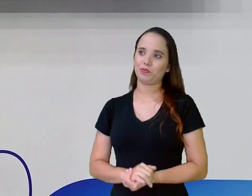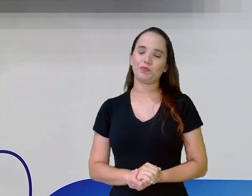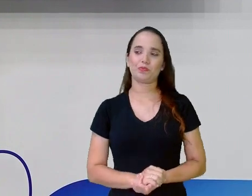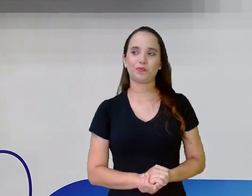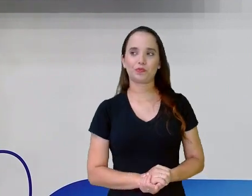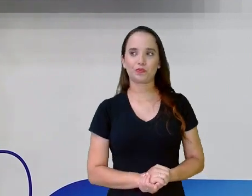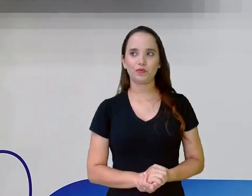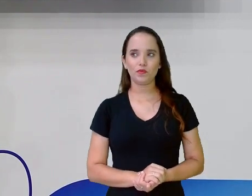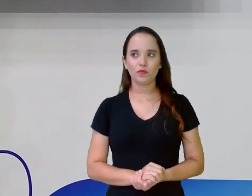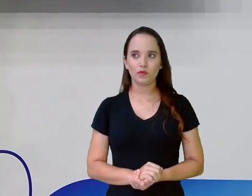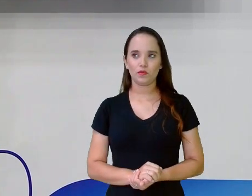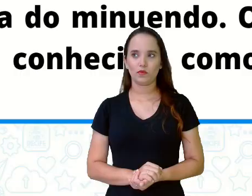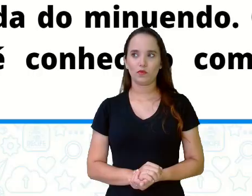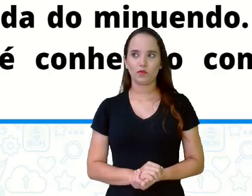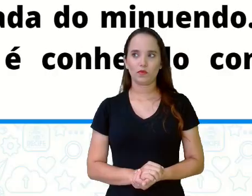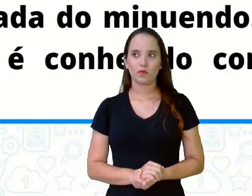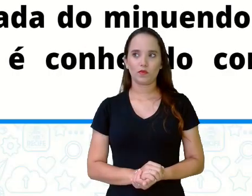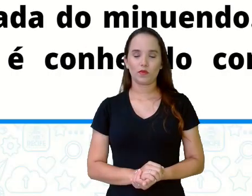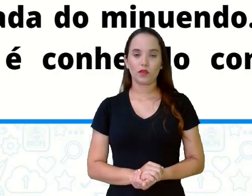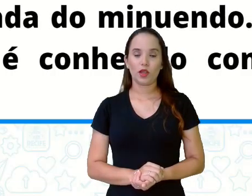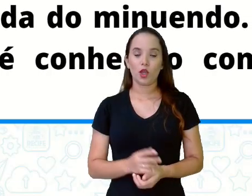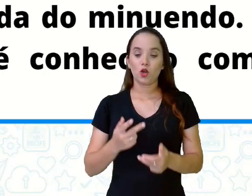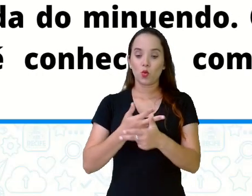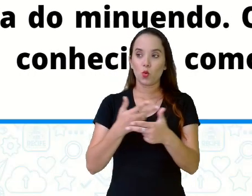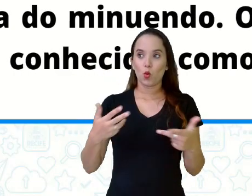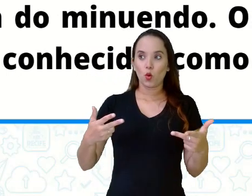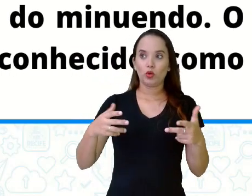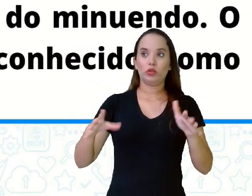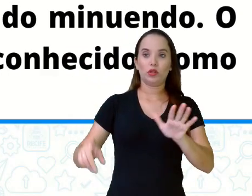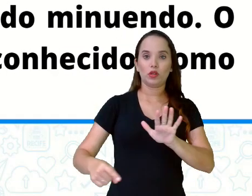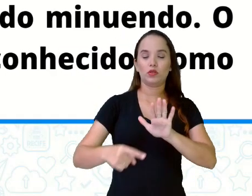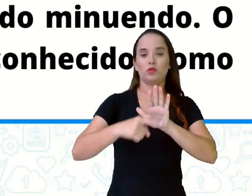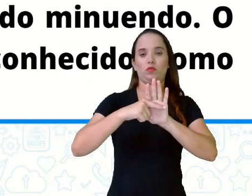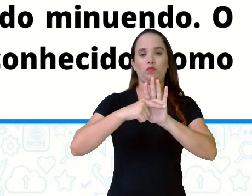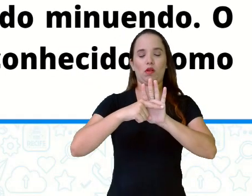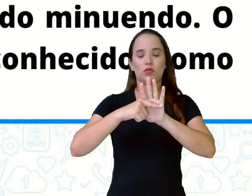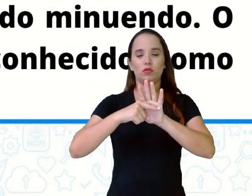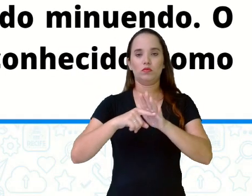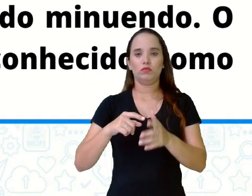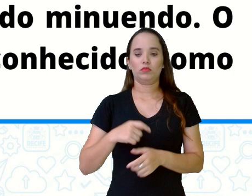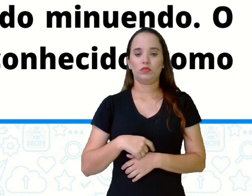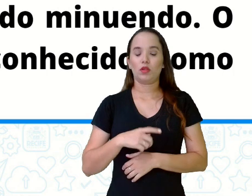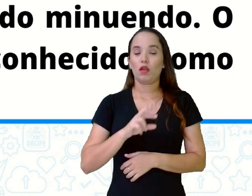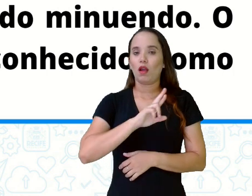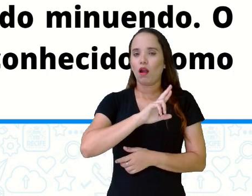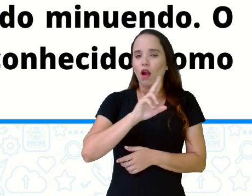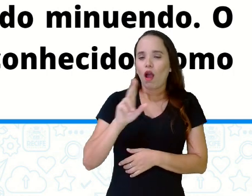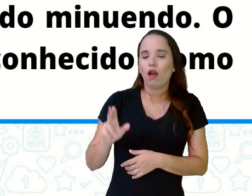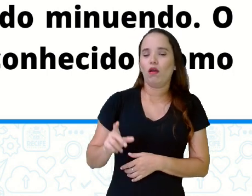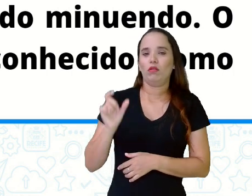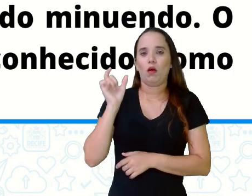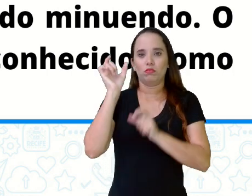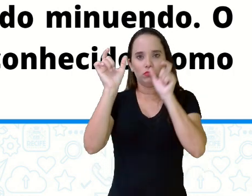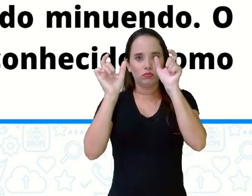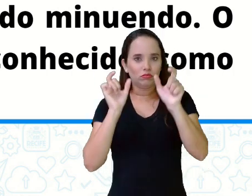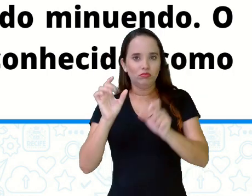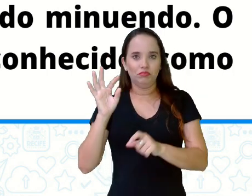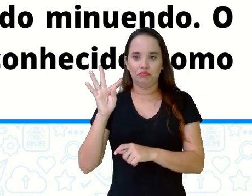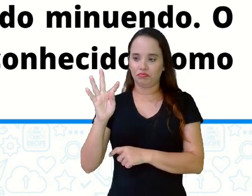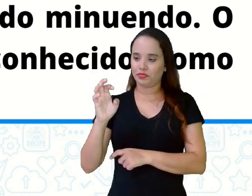mais clara. Elementos da subtração. Cada termo da subtração recebe um